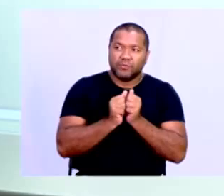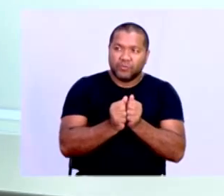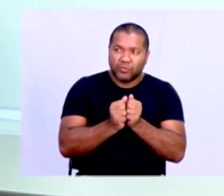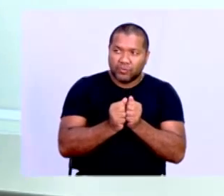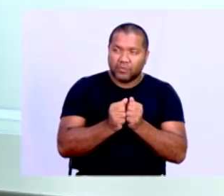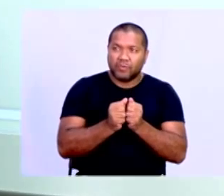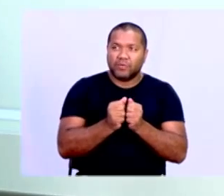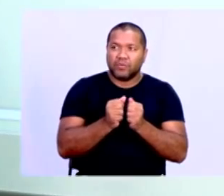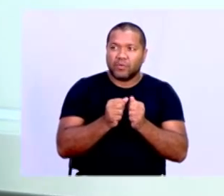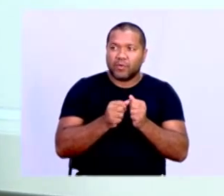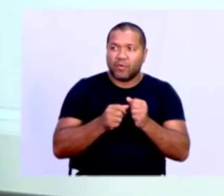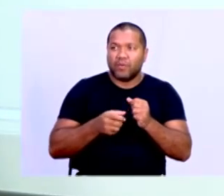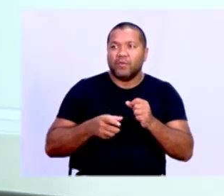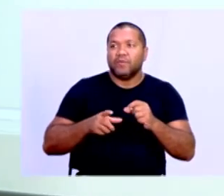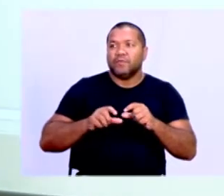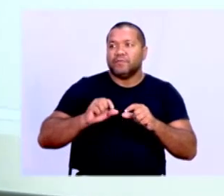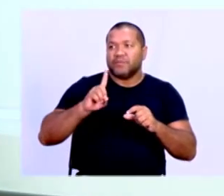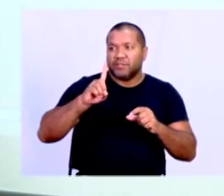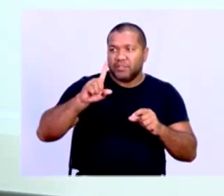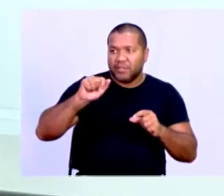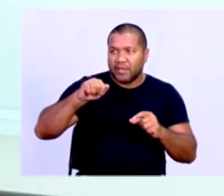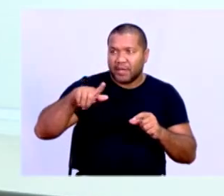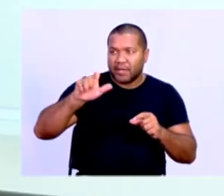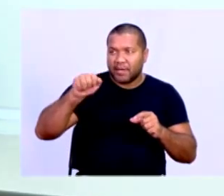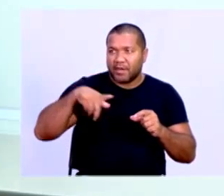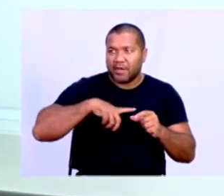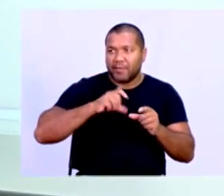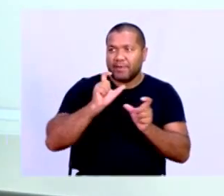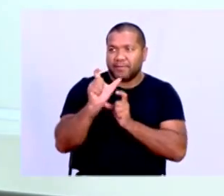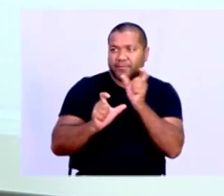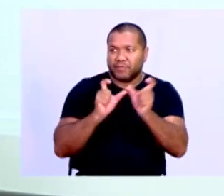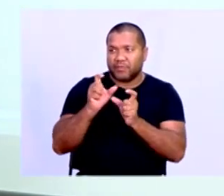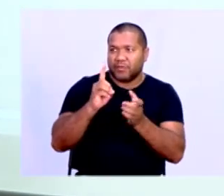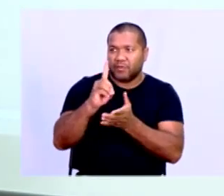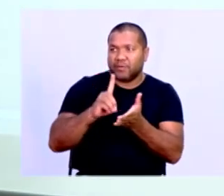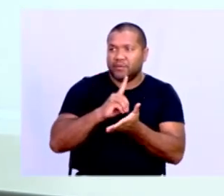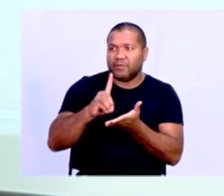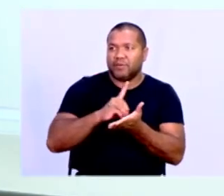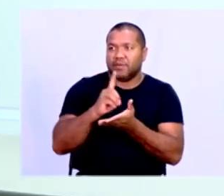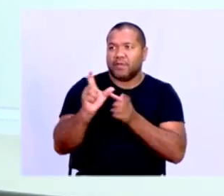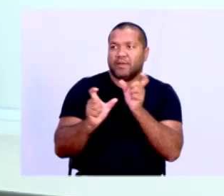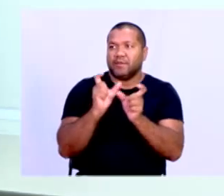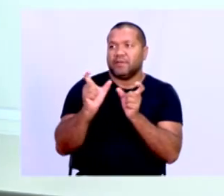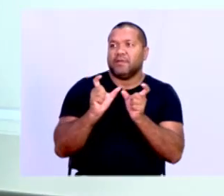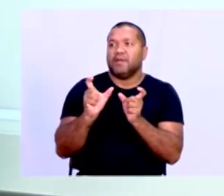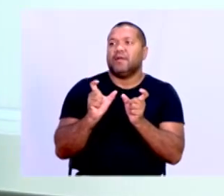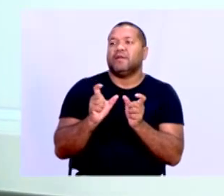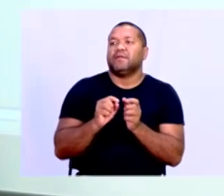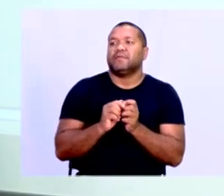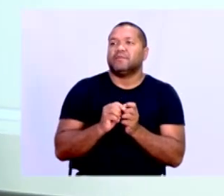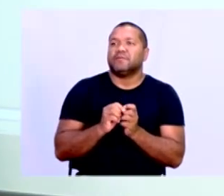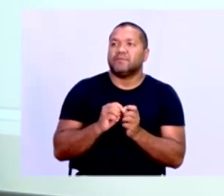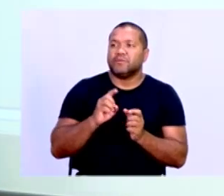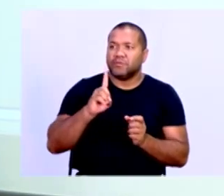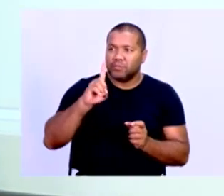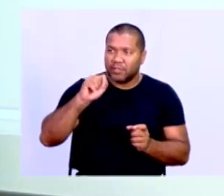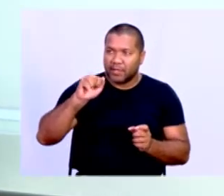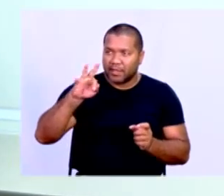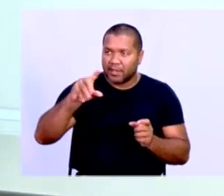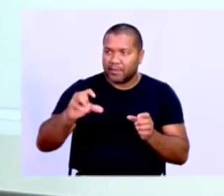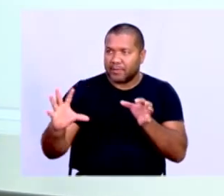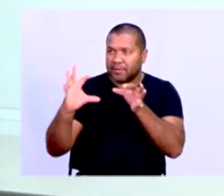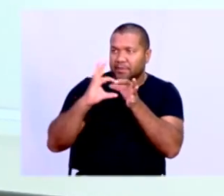o diagrama de fluxo de dados, o dicionário de dados, o diagrama de entidade de